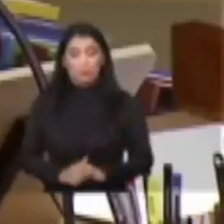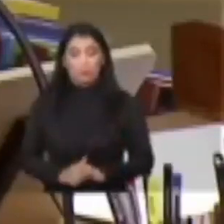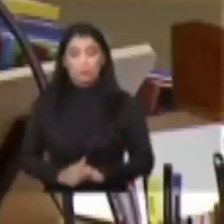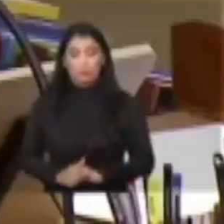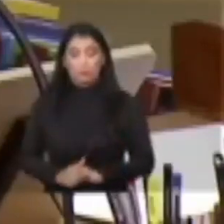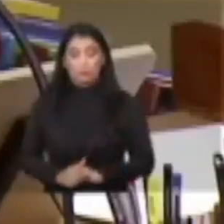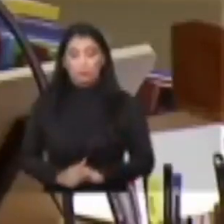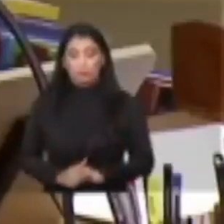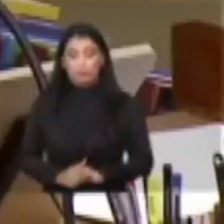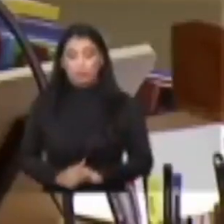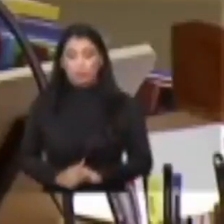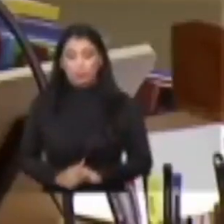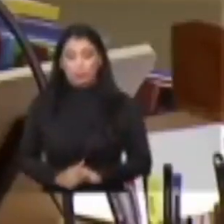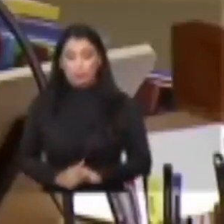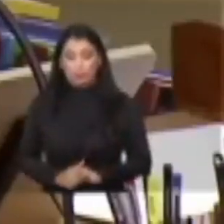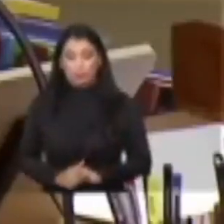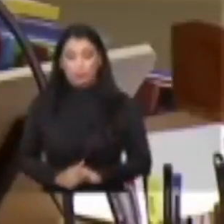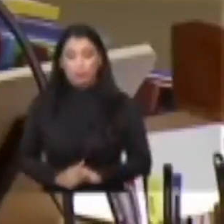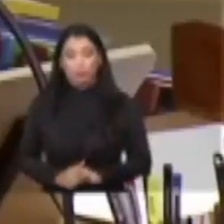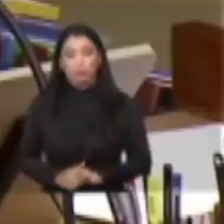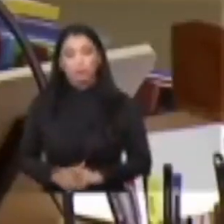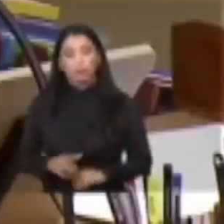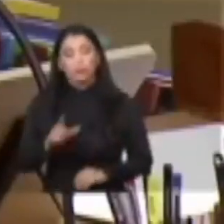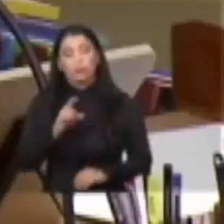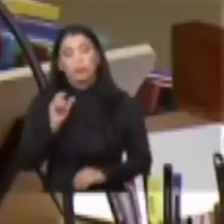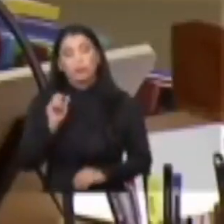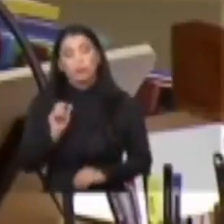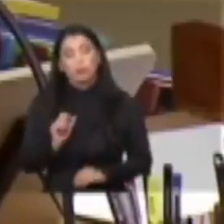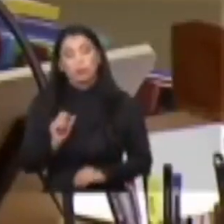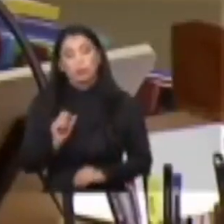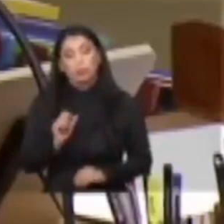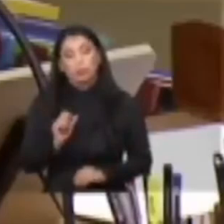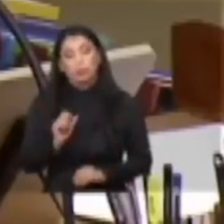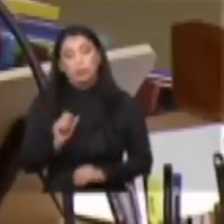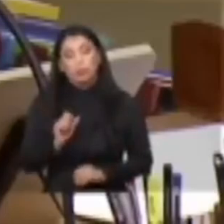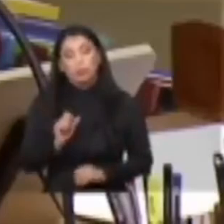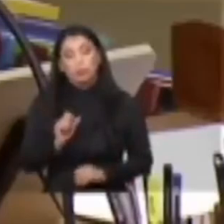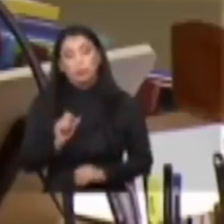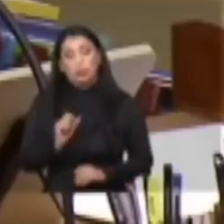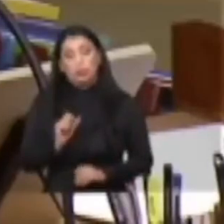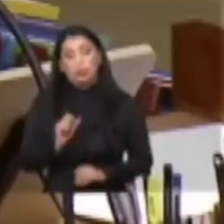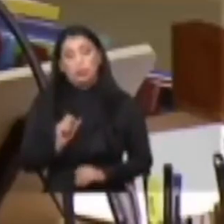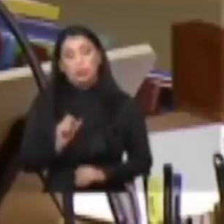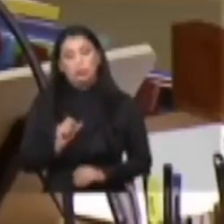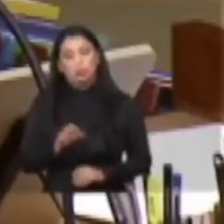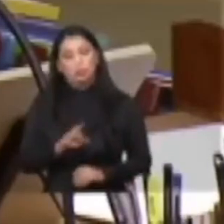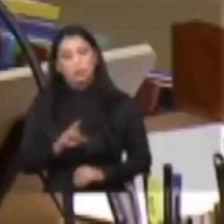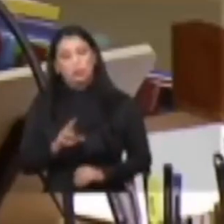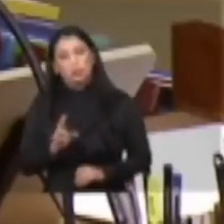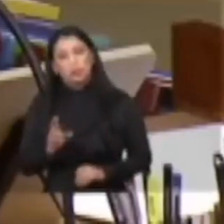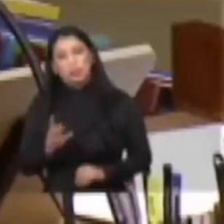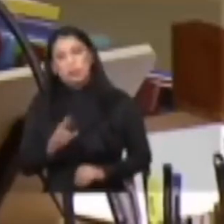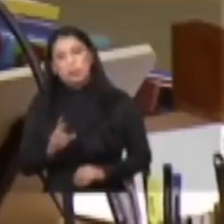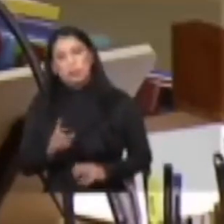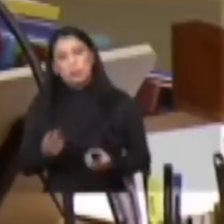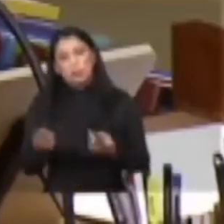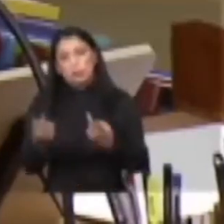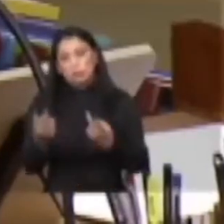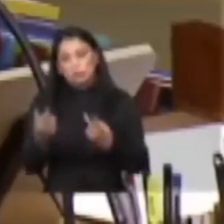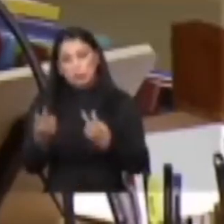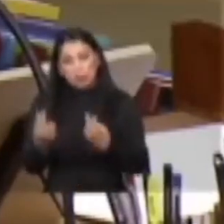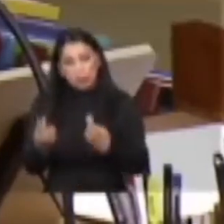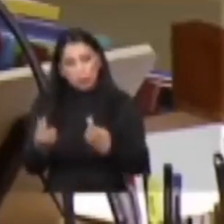Pessoal, notícia muito urgente, dando um recado velado a alguns ministros do STF. André Mendonça acaba